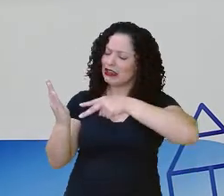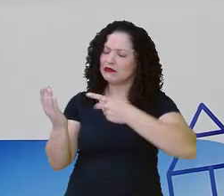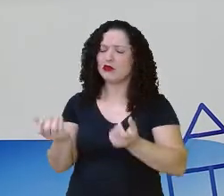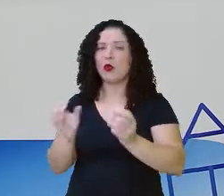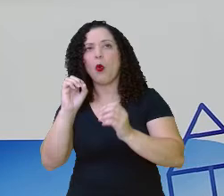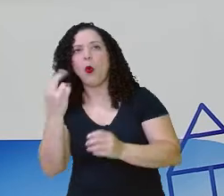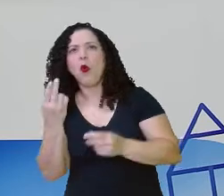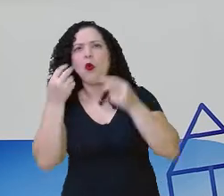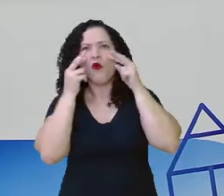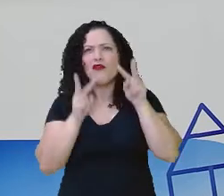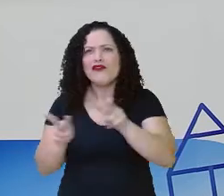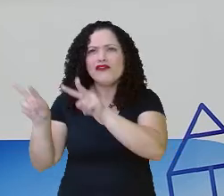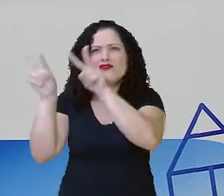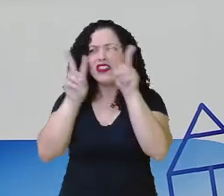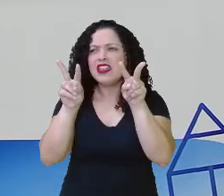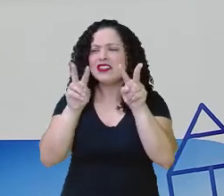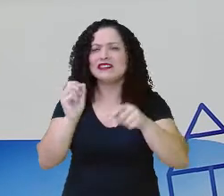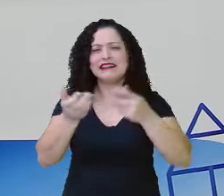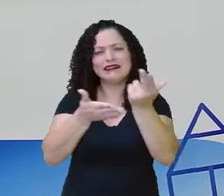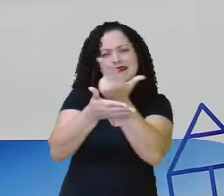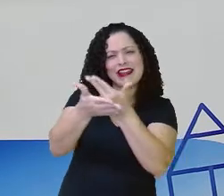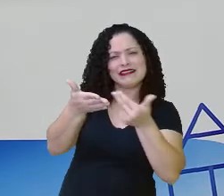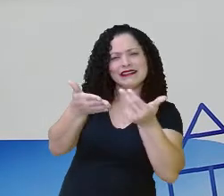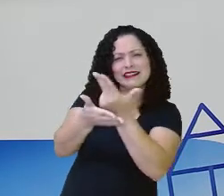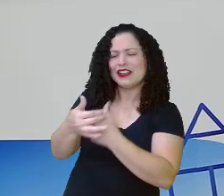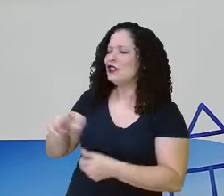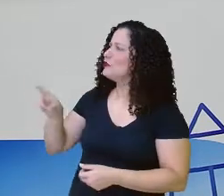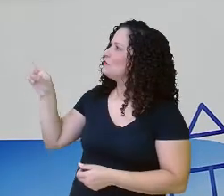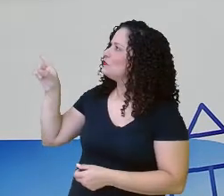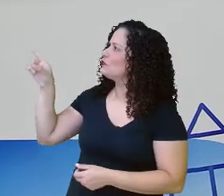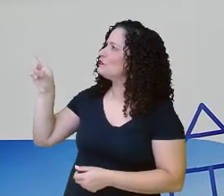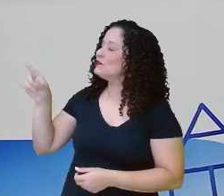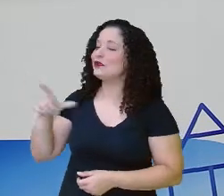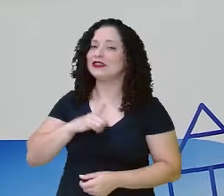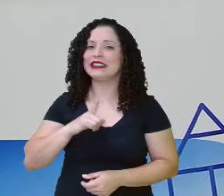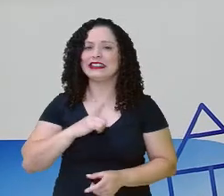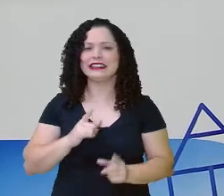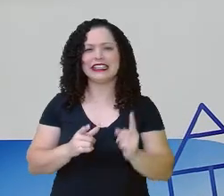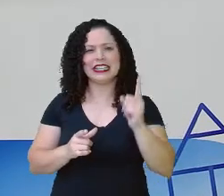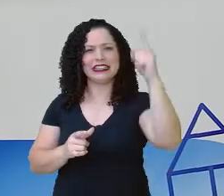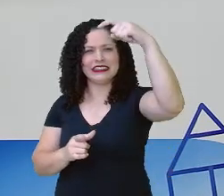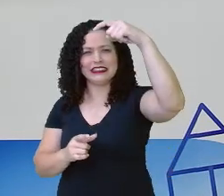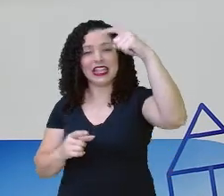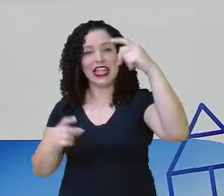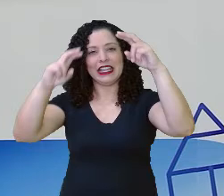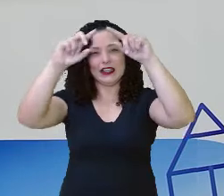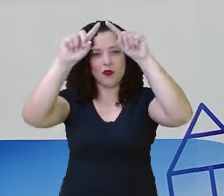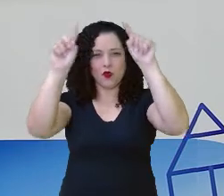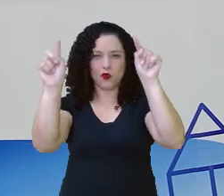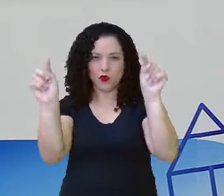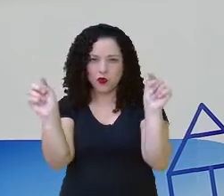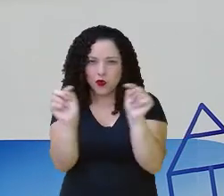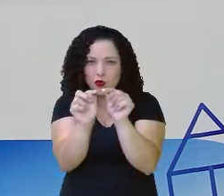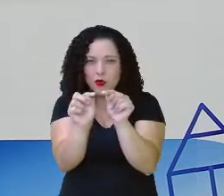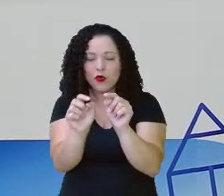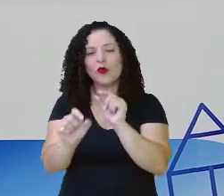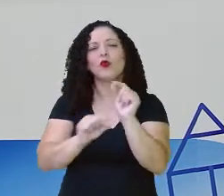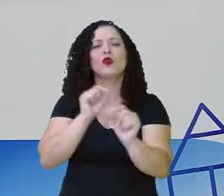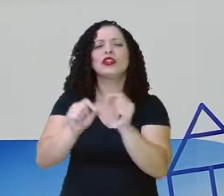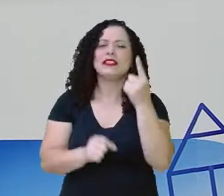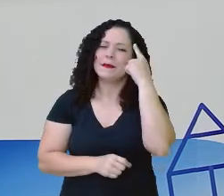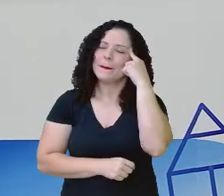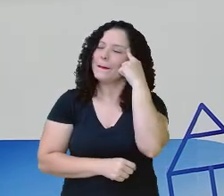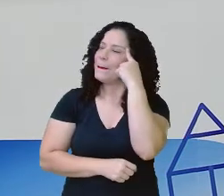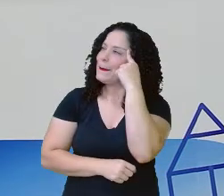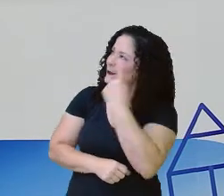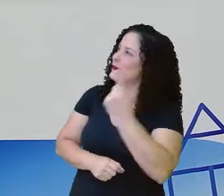quando você vê esse símbolo, esse ciclo, né, de setas aí de forma triangular? O que é que você pensa? Qual a primeira coisa